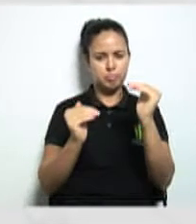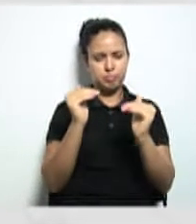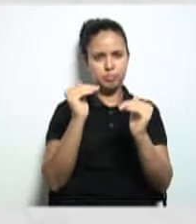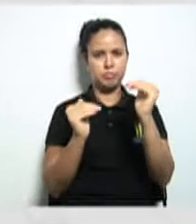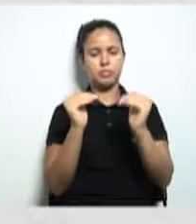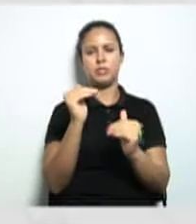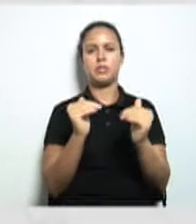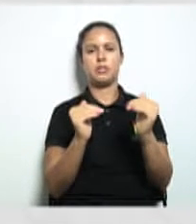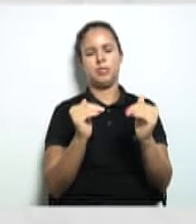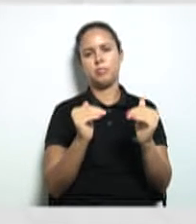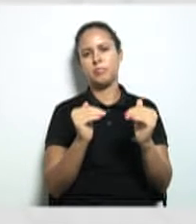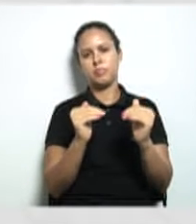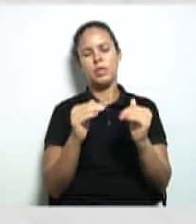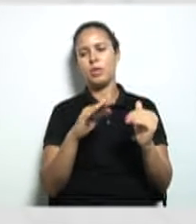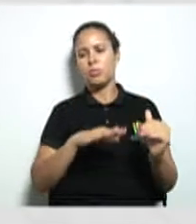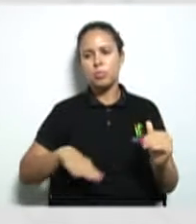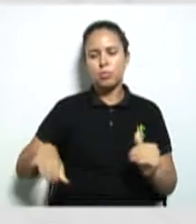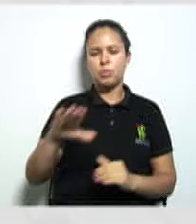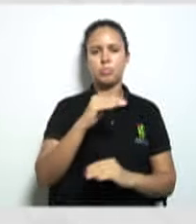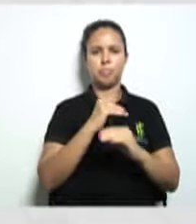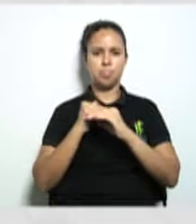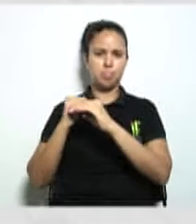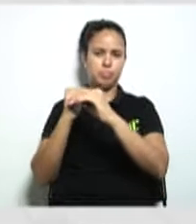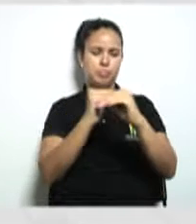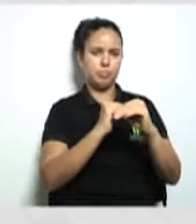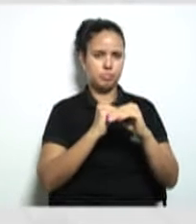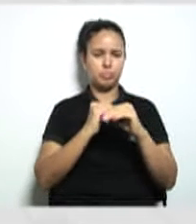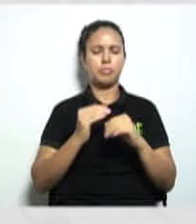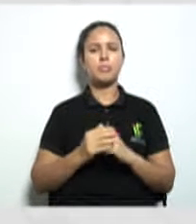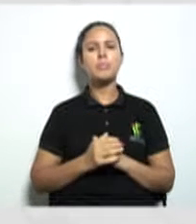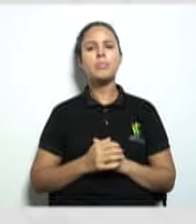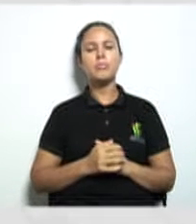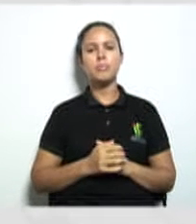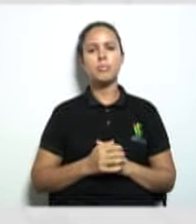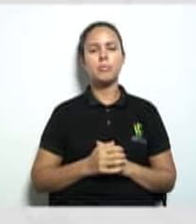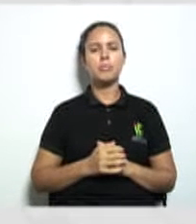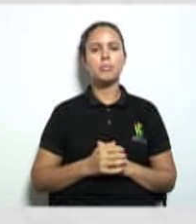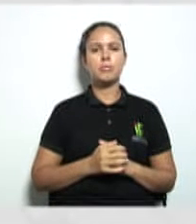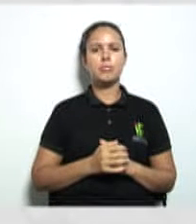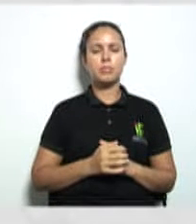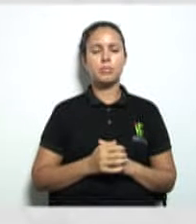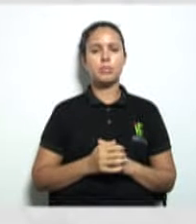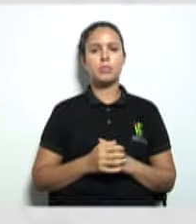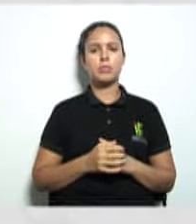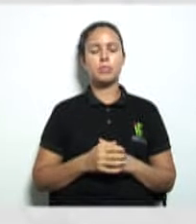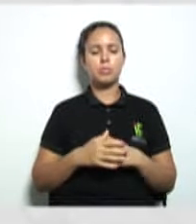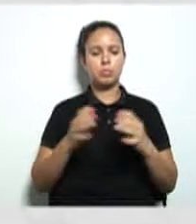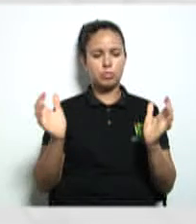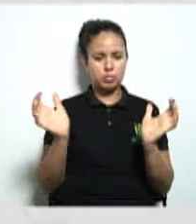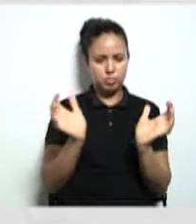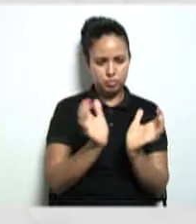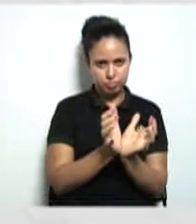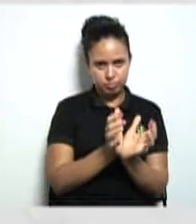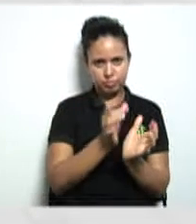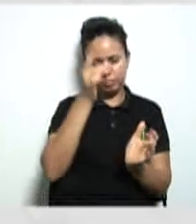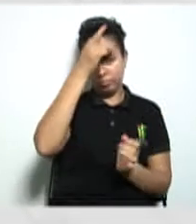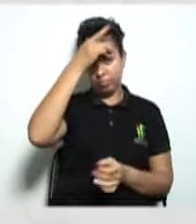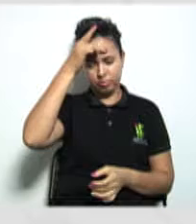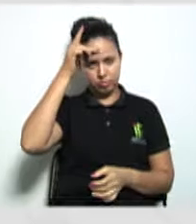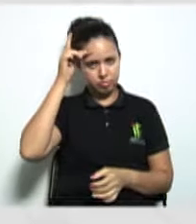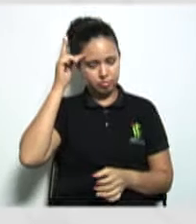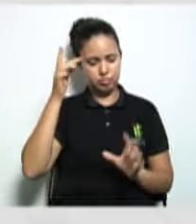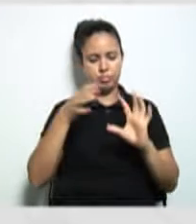oportunidades para todos. Porque quando um grupo de pessoas se une com o mesmo